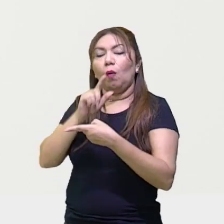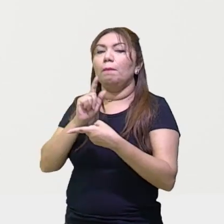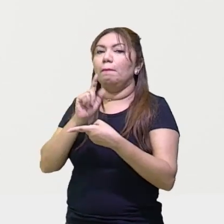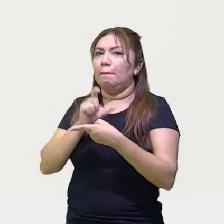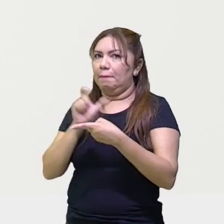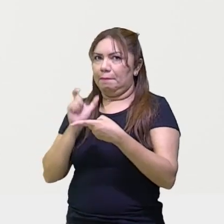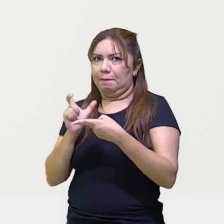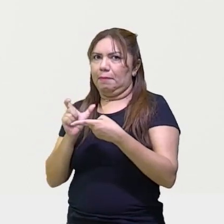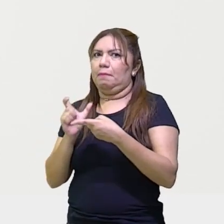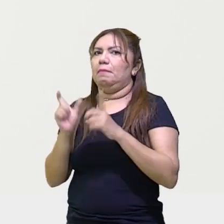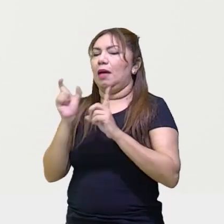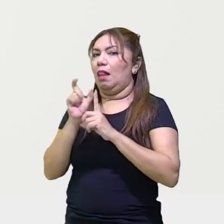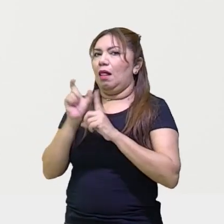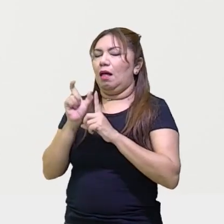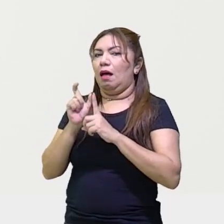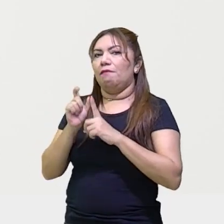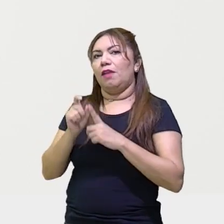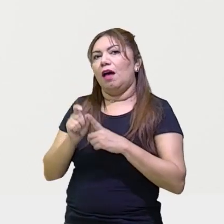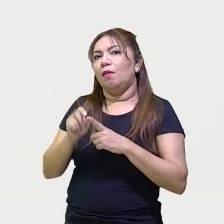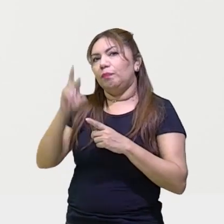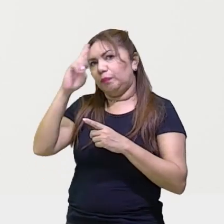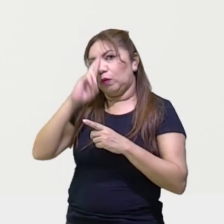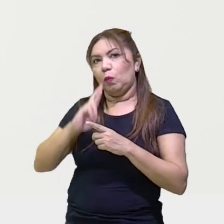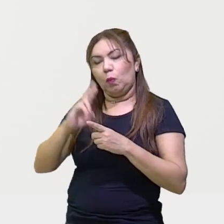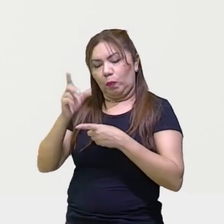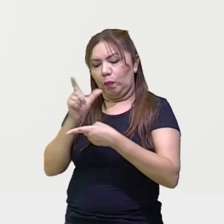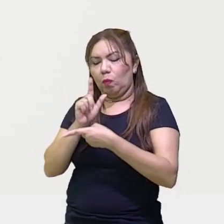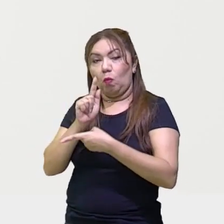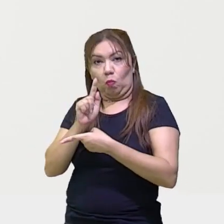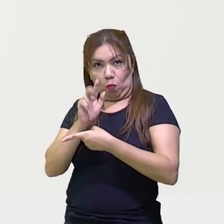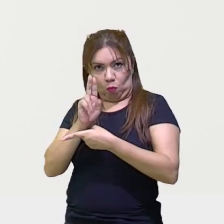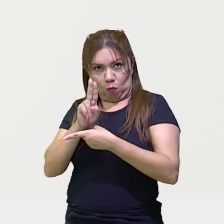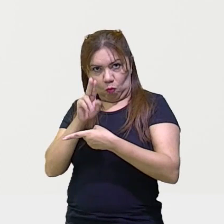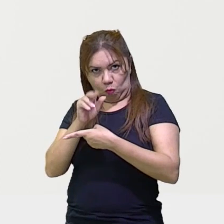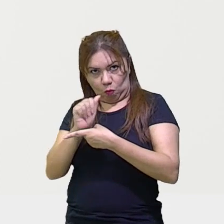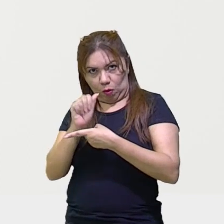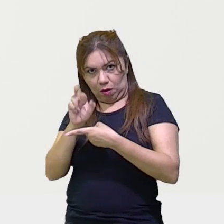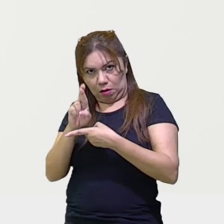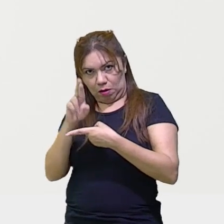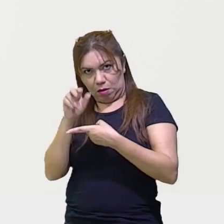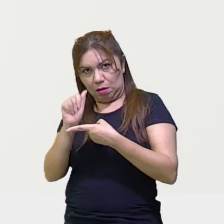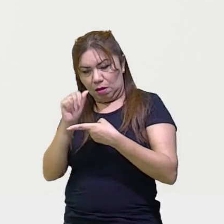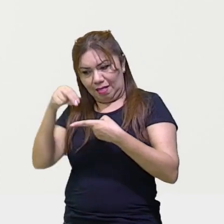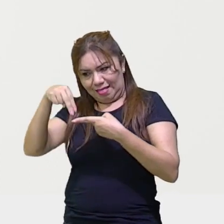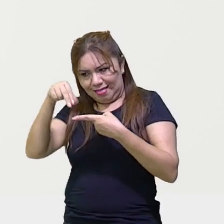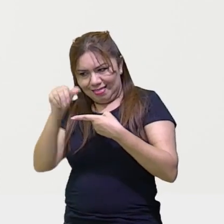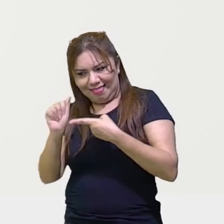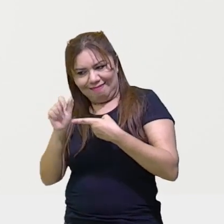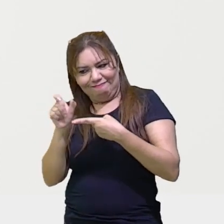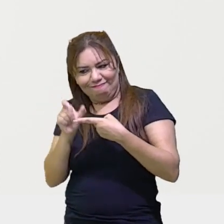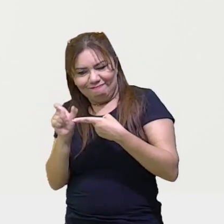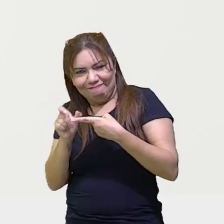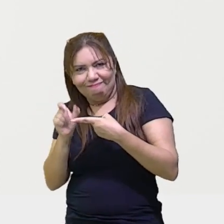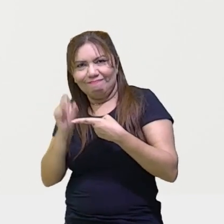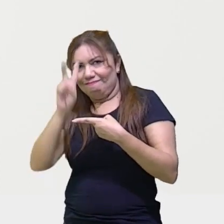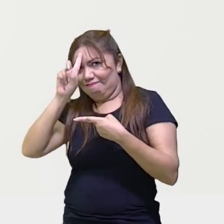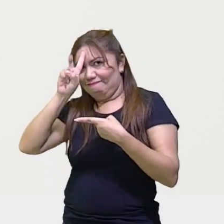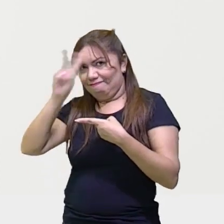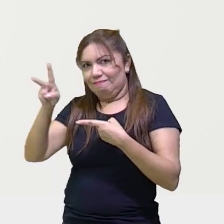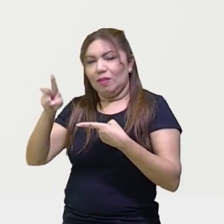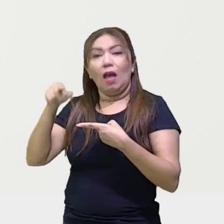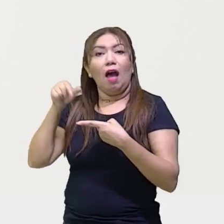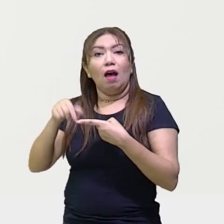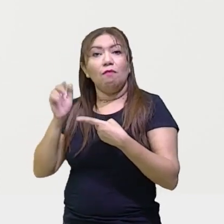falo guaraná? Não, eu falo guaraná. Vocês têm que pronunciar dessa forma, para que